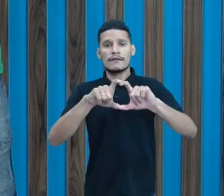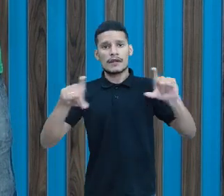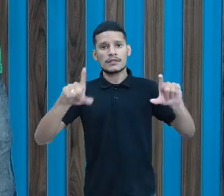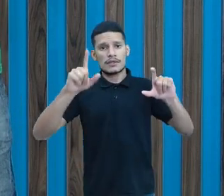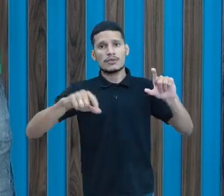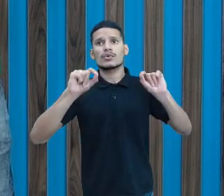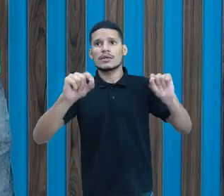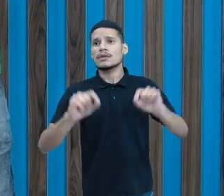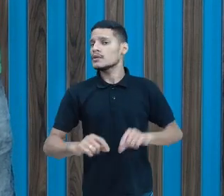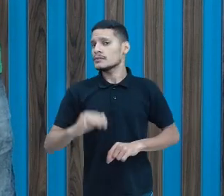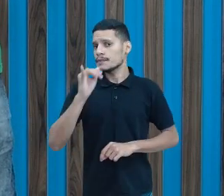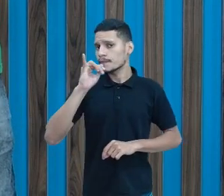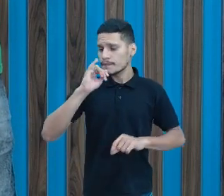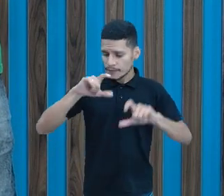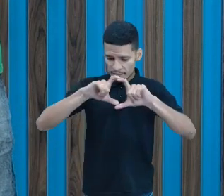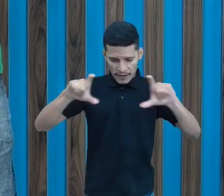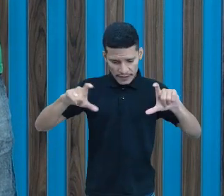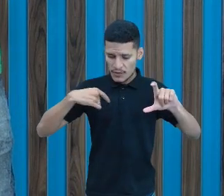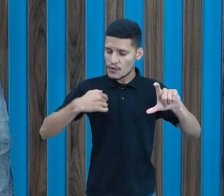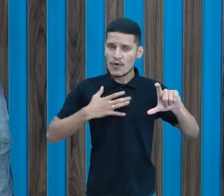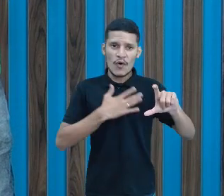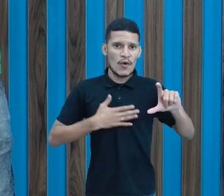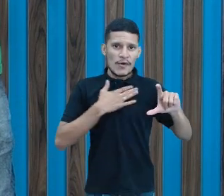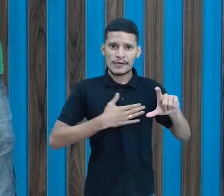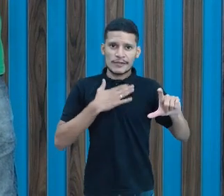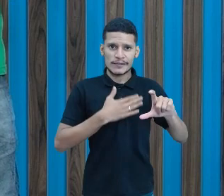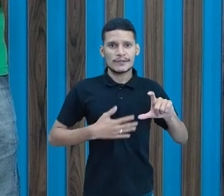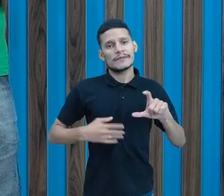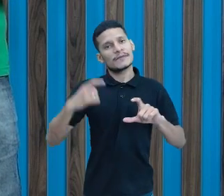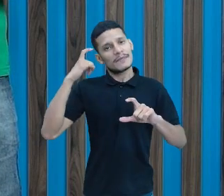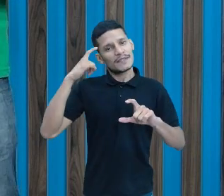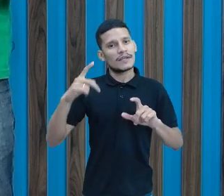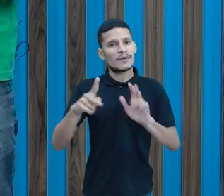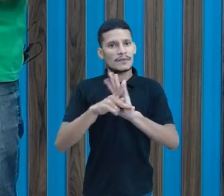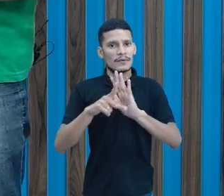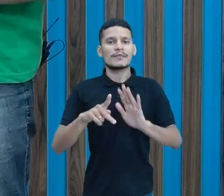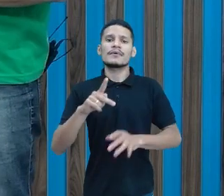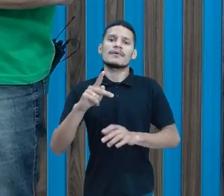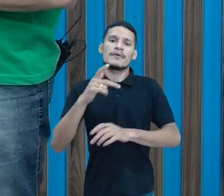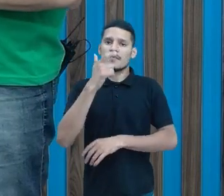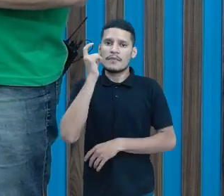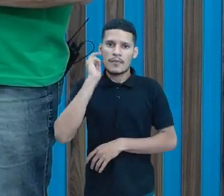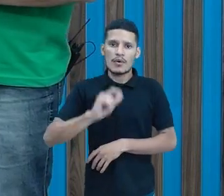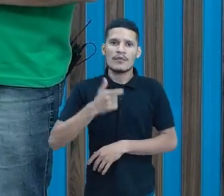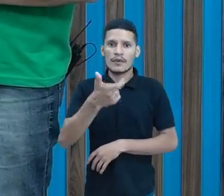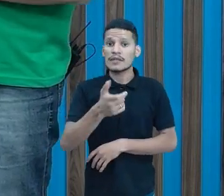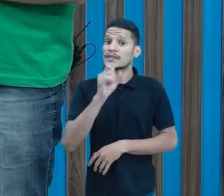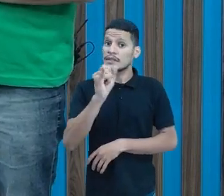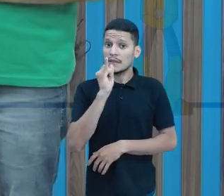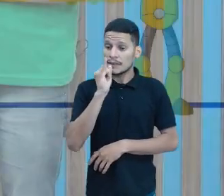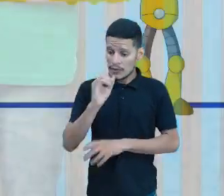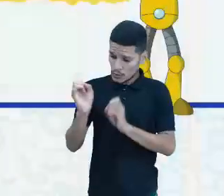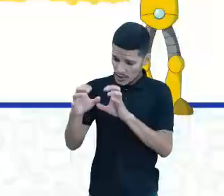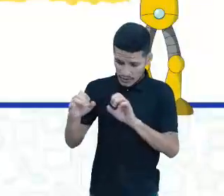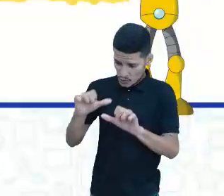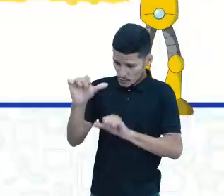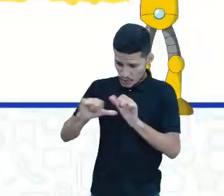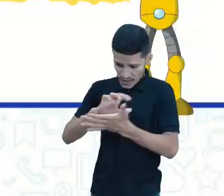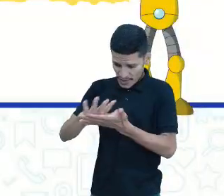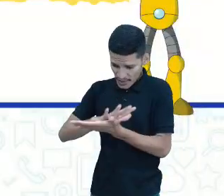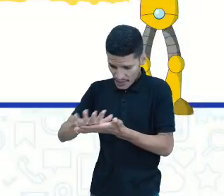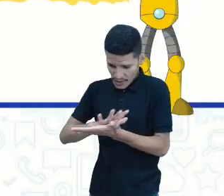das que realmente, das que eu mais gosto, né, de pensar o Paulo Freire, quando ele diz que se a educação sozinha não transforma a